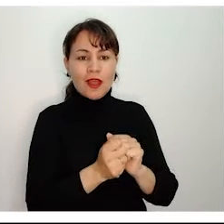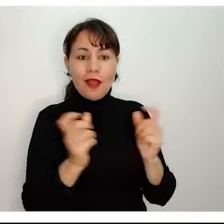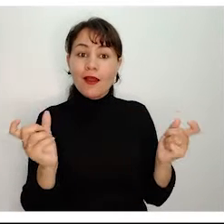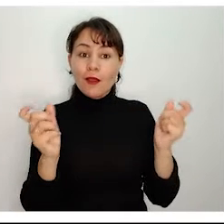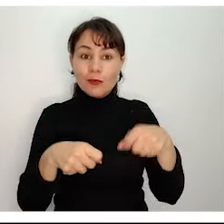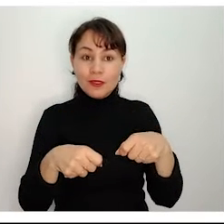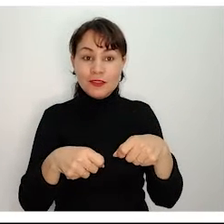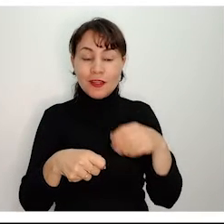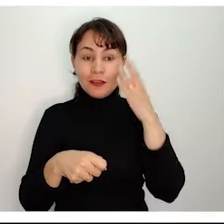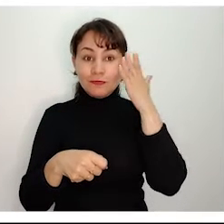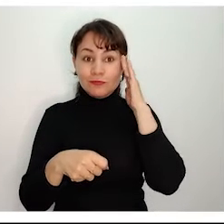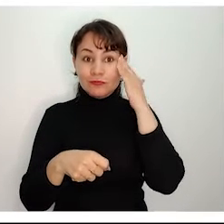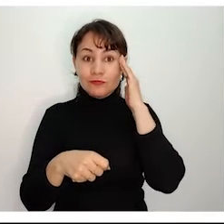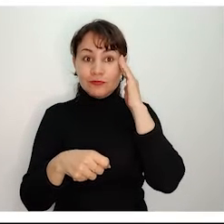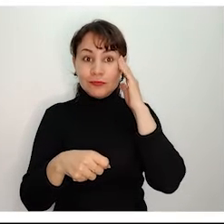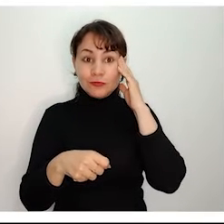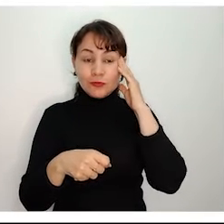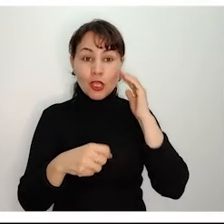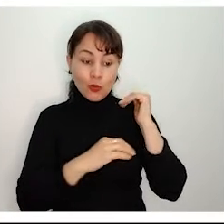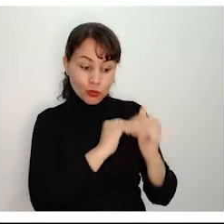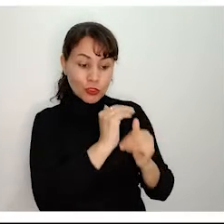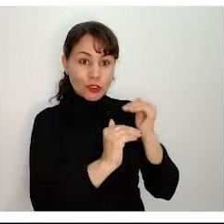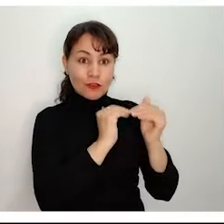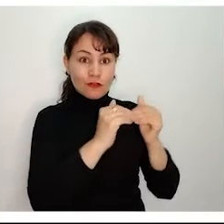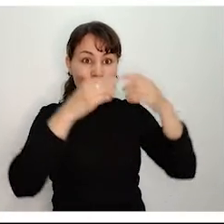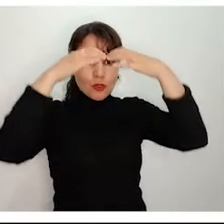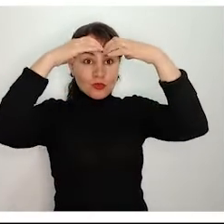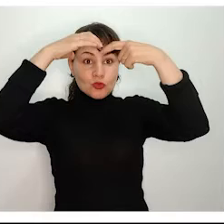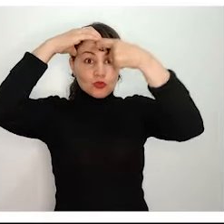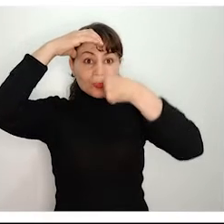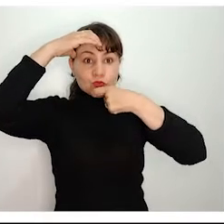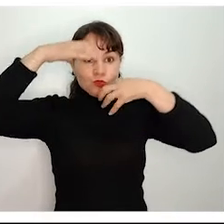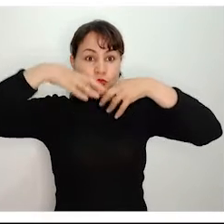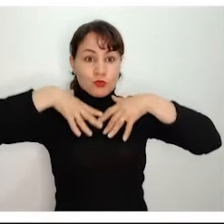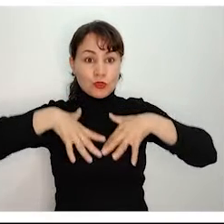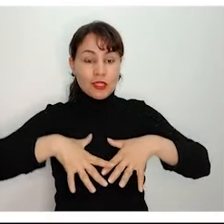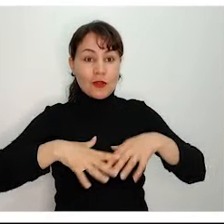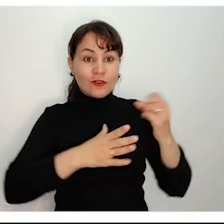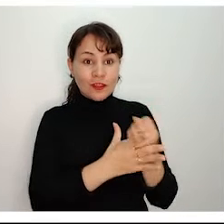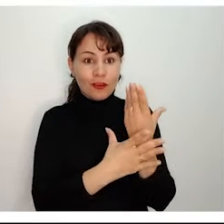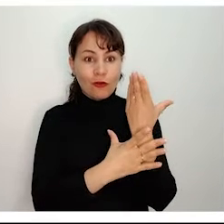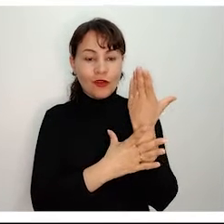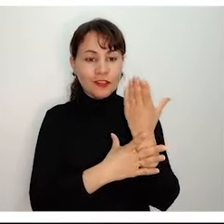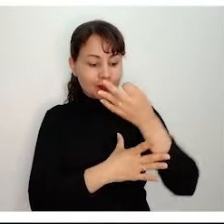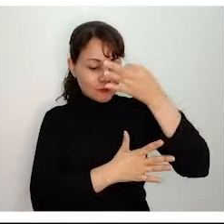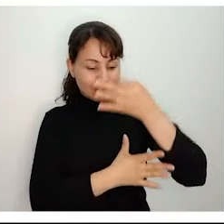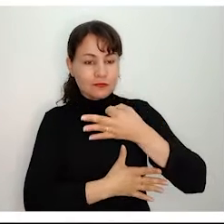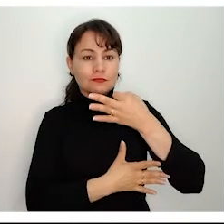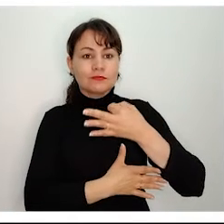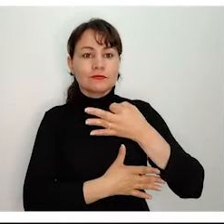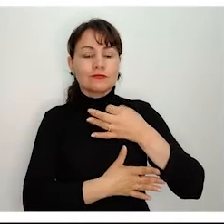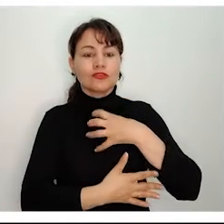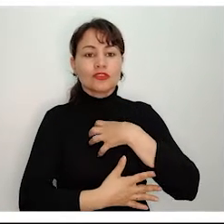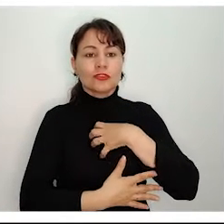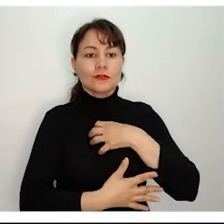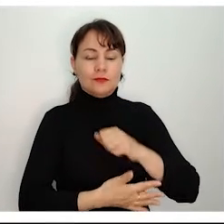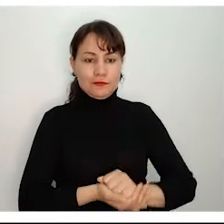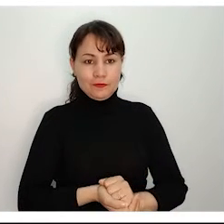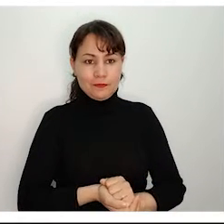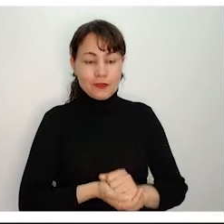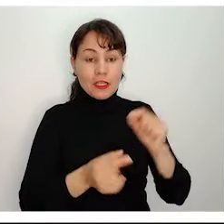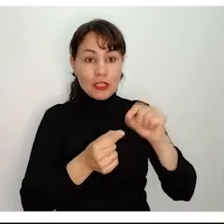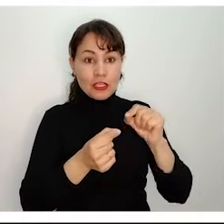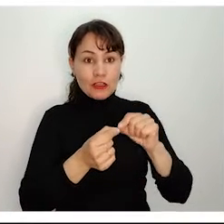externa, a capacidade de entender que o desenvolvimento do sistema nervoso central está acontecendo de forma